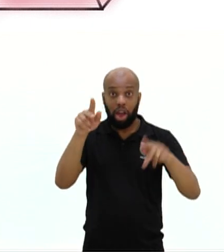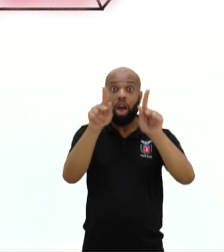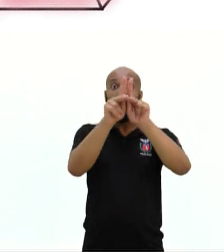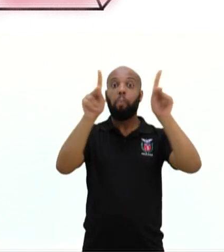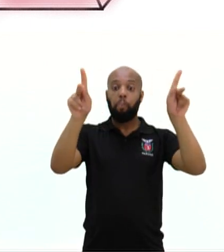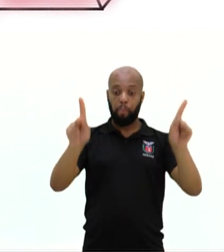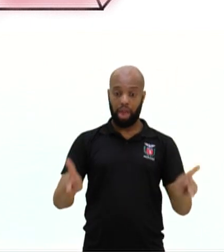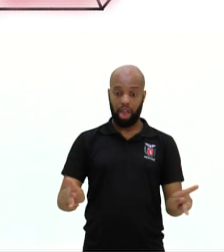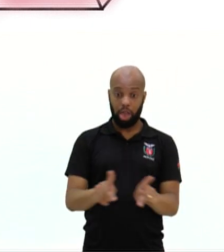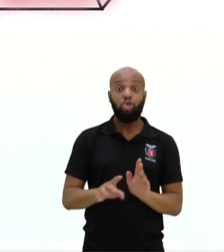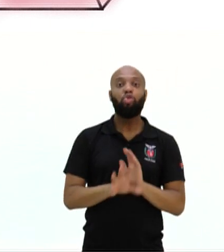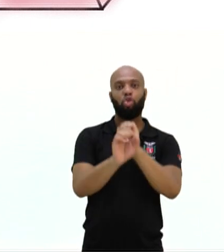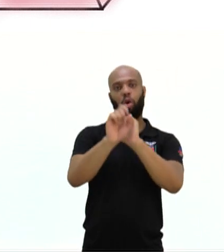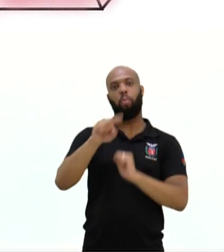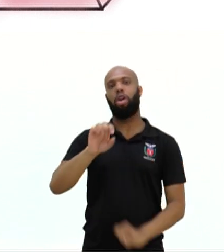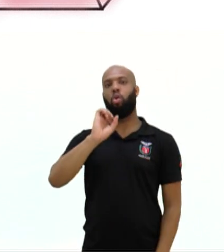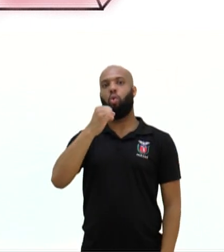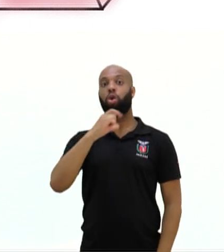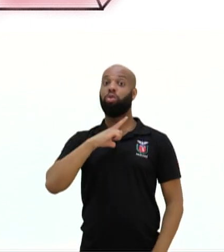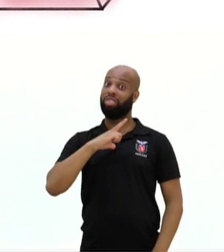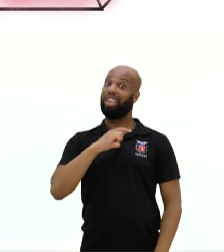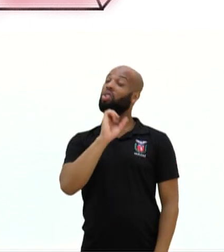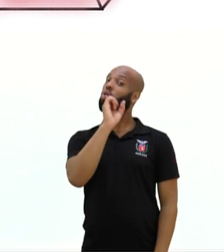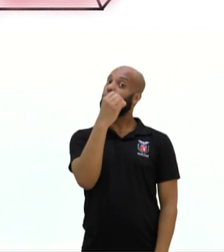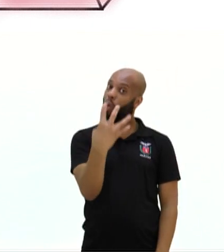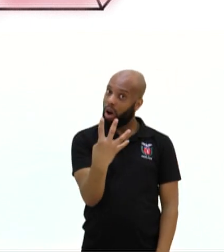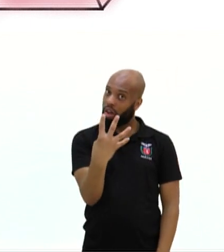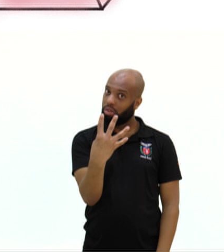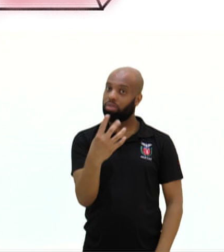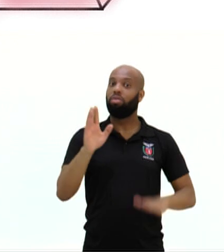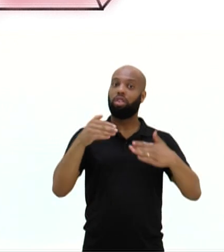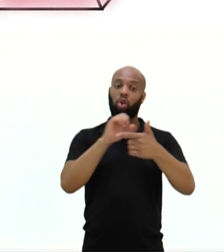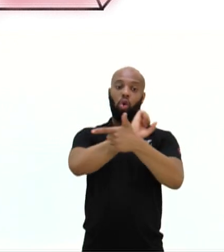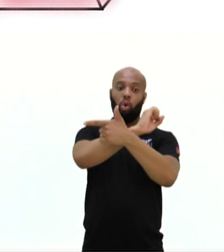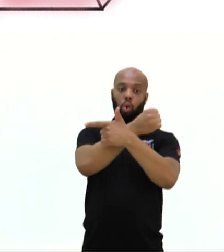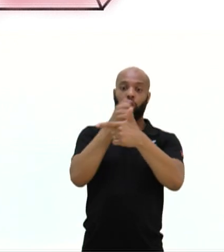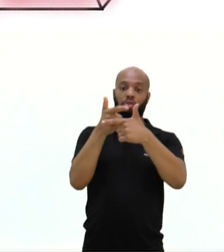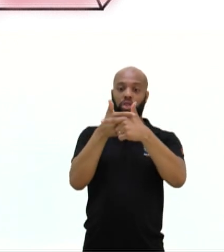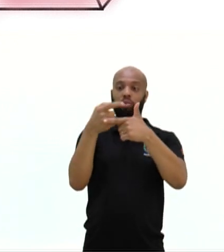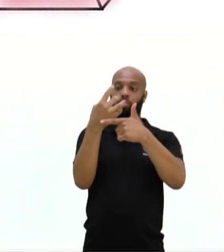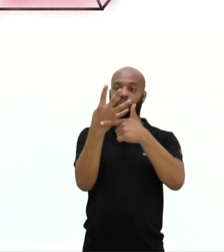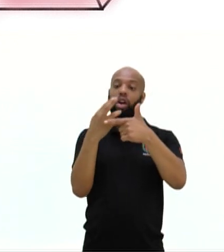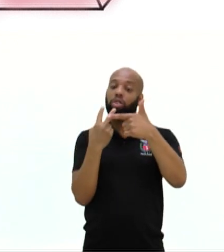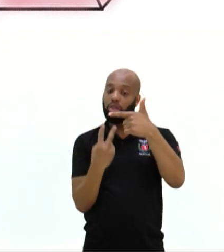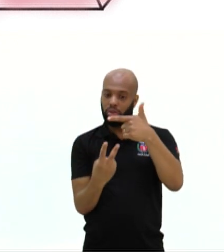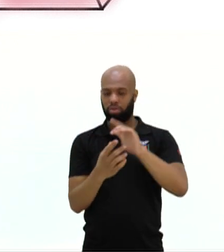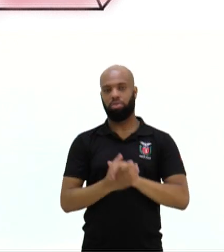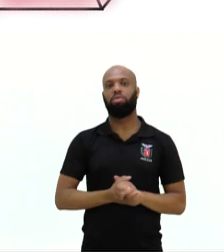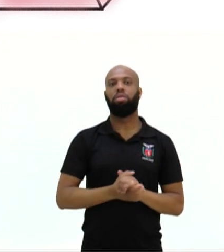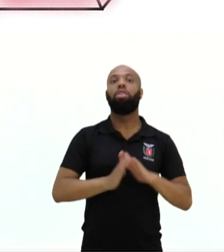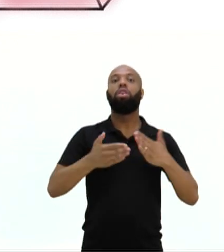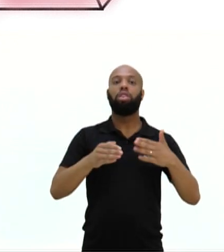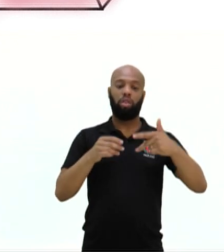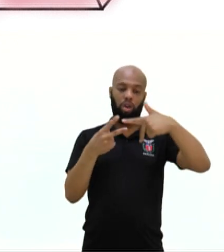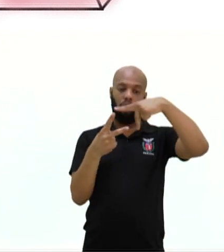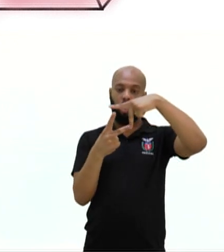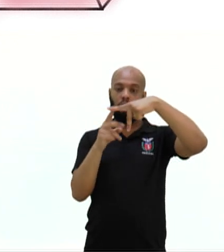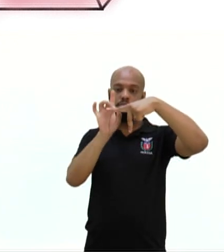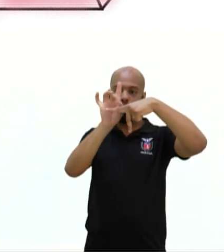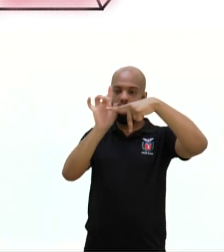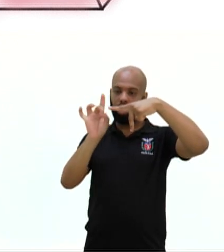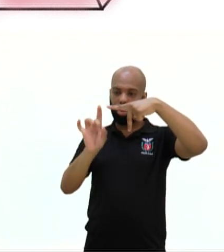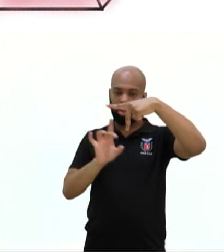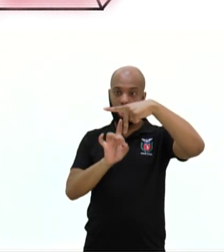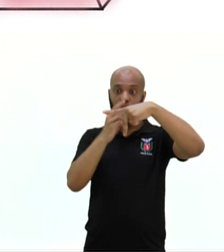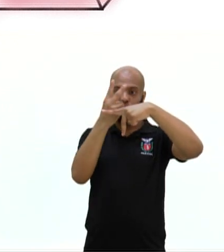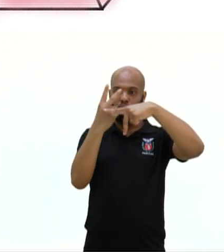8, então eu tenho 4 lados, 8 divididos por 4, eu tenho 2. Então, cada ladinho desse quadrado vale